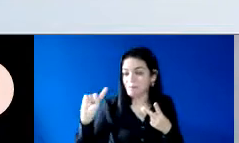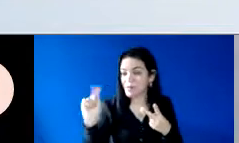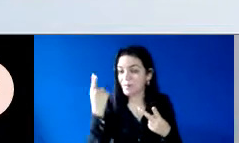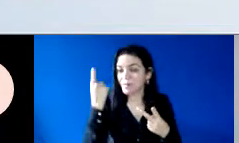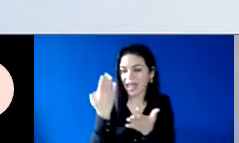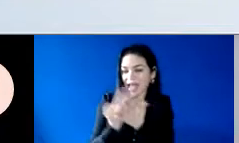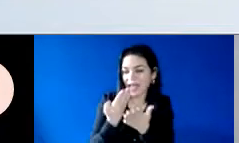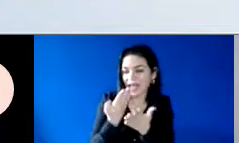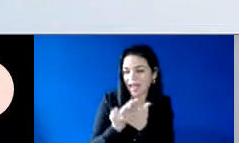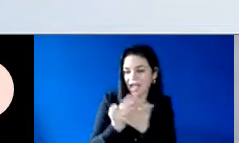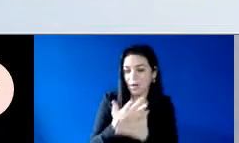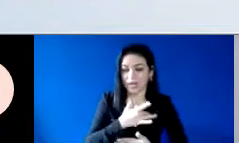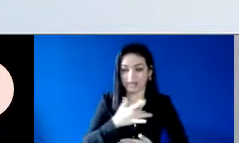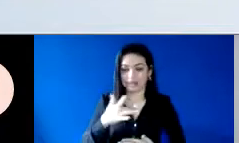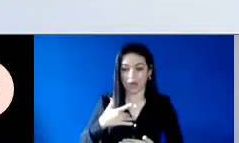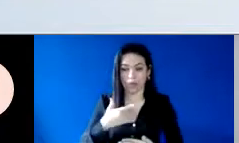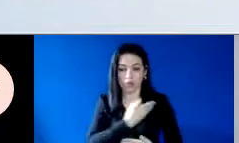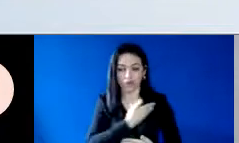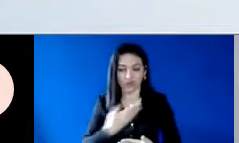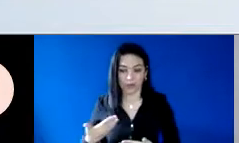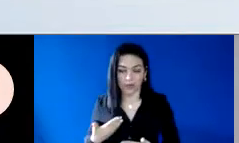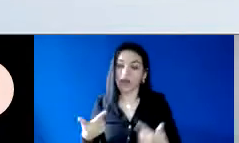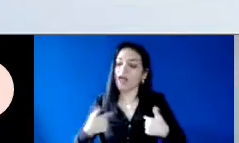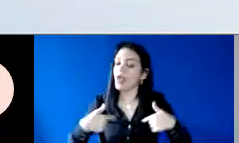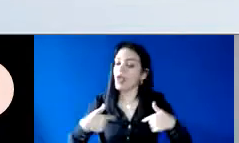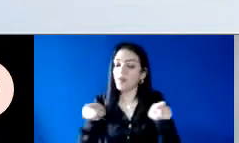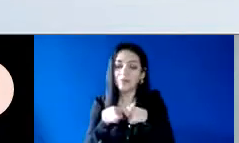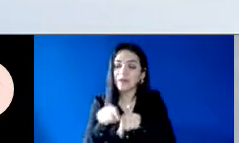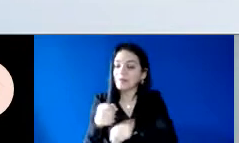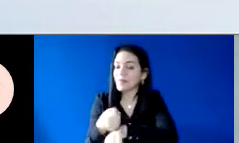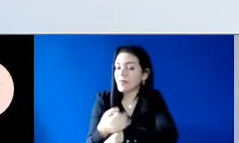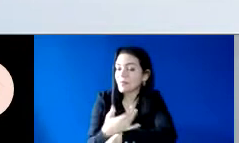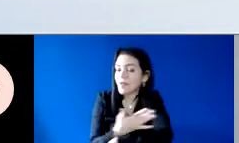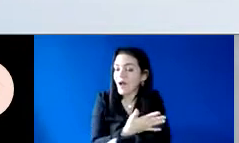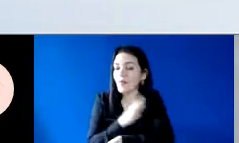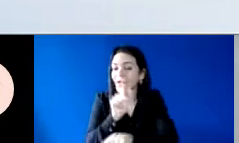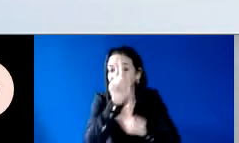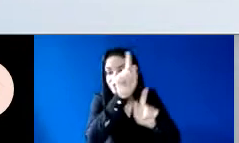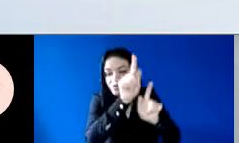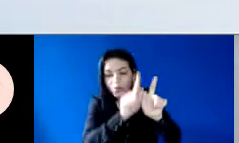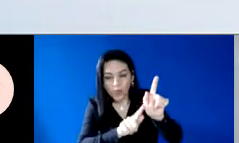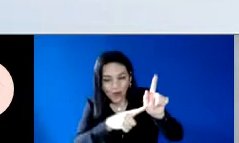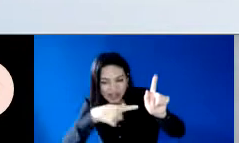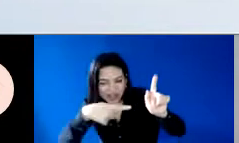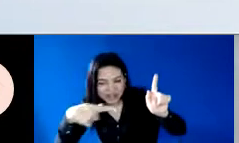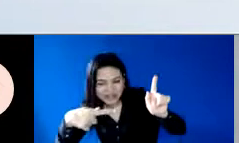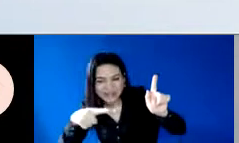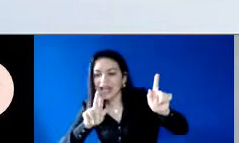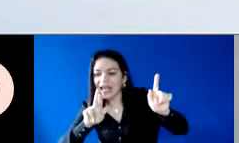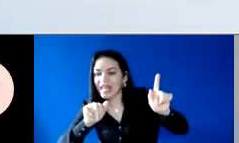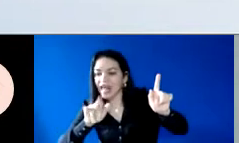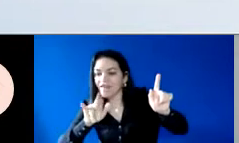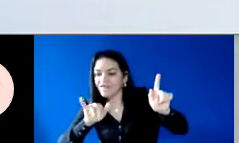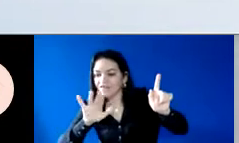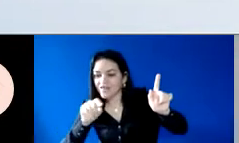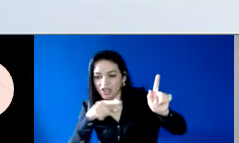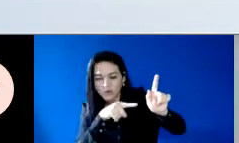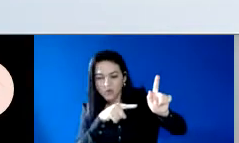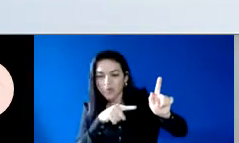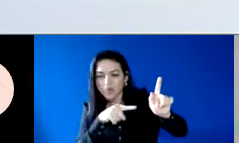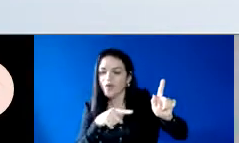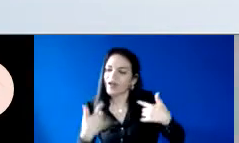Pública, eu também estou, mas eu estou mais emocionado ainda, Ana, com esse gráfico, porque nós temos divulgado isso pouco,